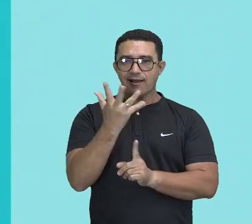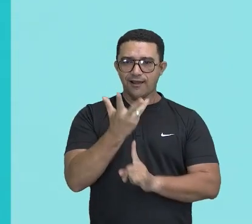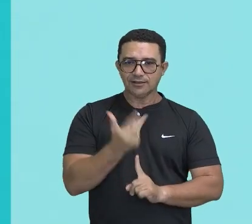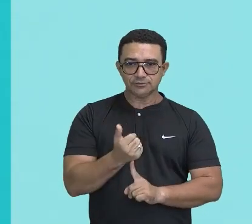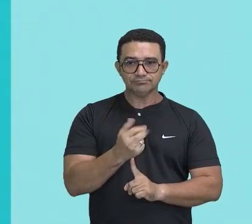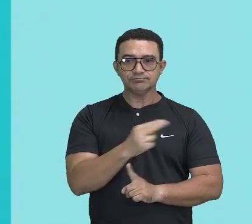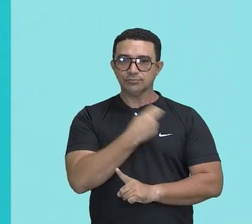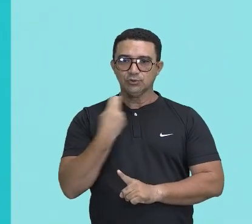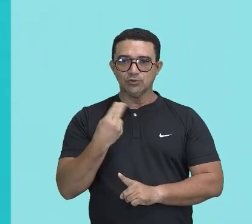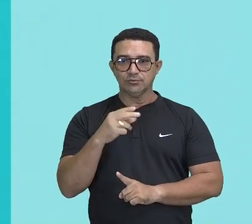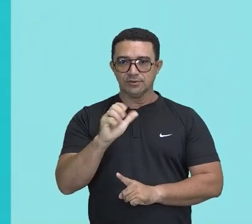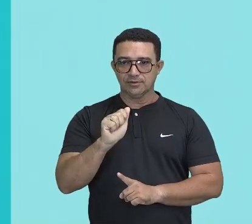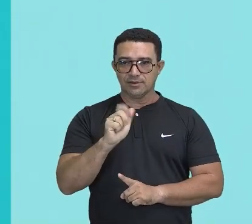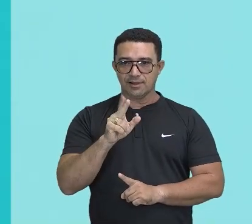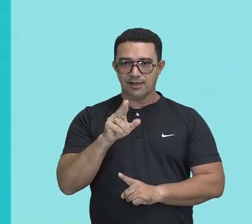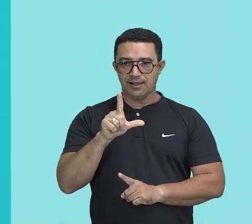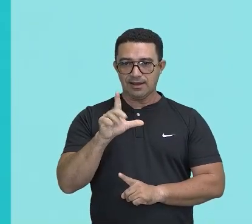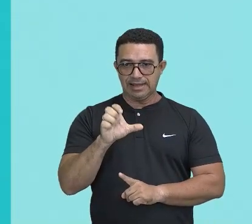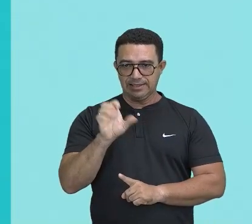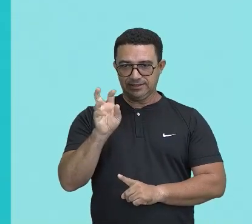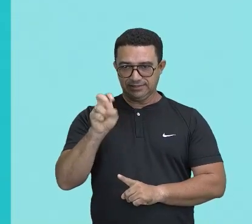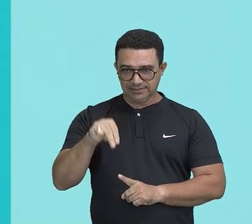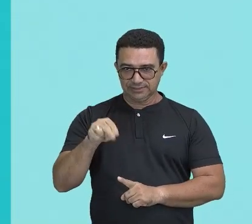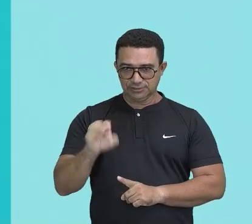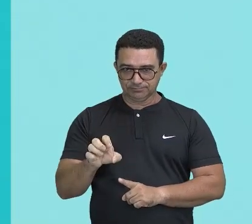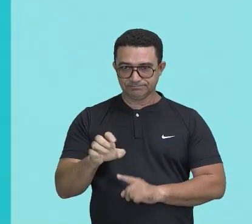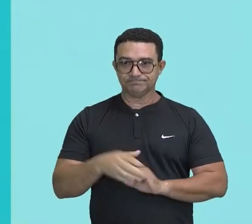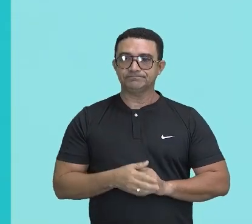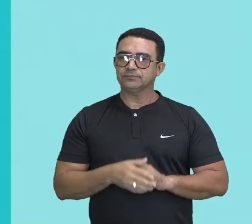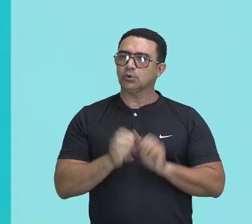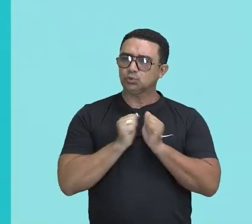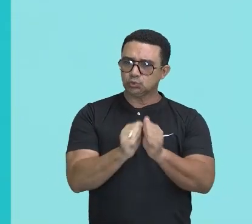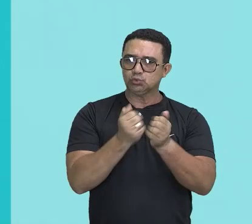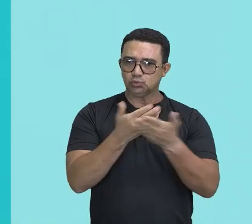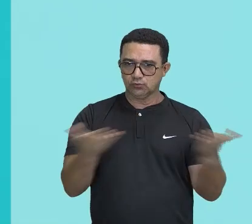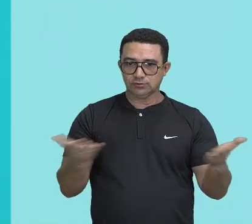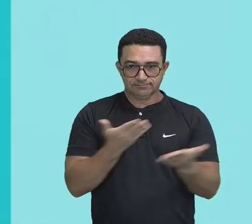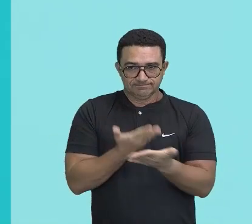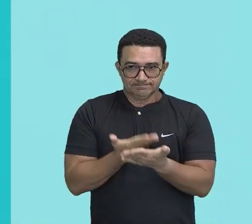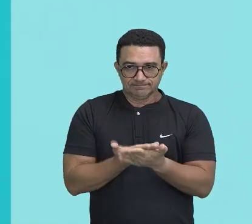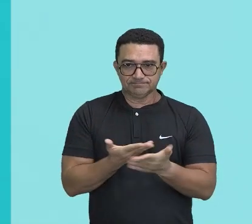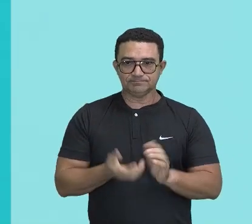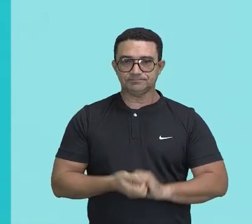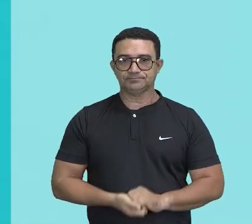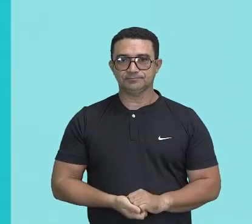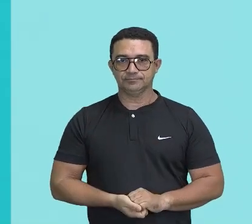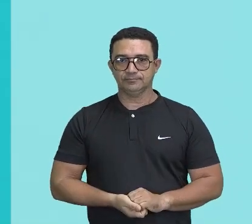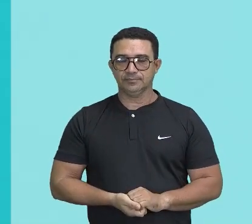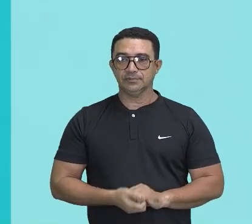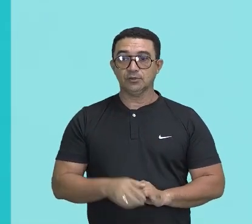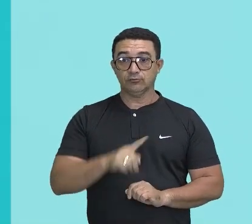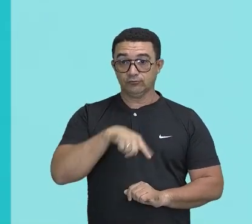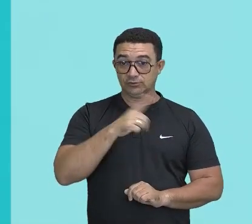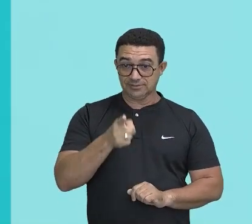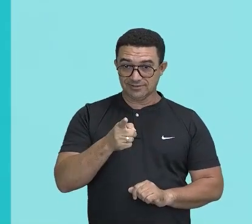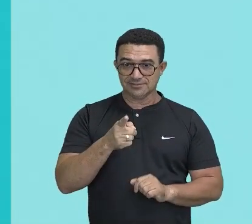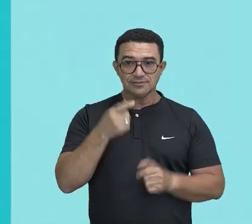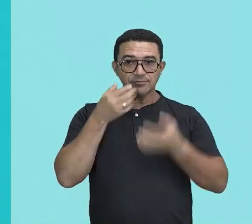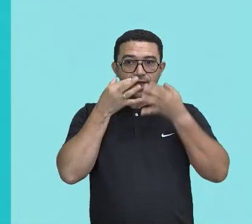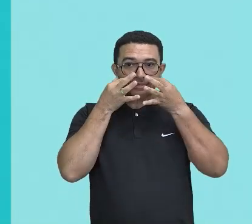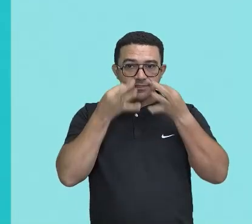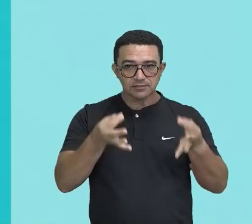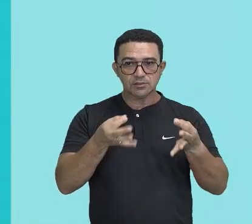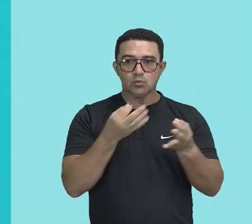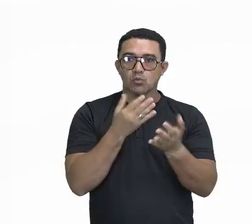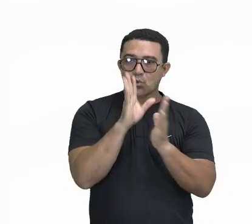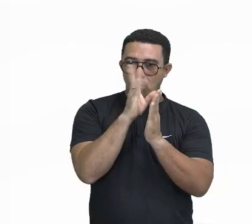sou a professora Arlene Azulay e vou acompanhá-los nesta aula. Então, fiquem atentos ao nosso